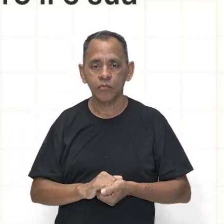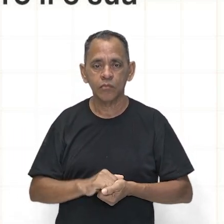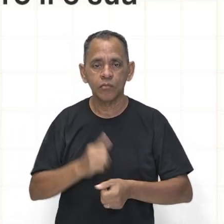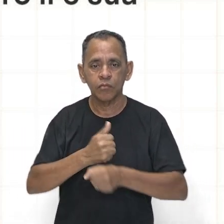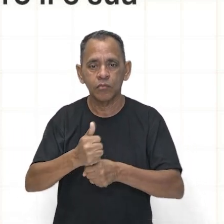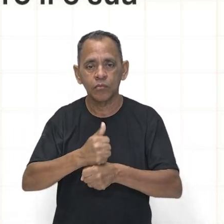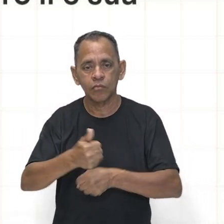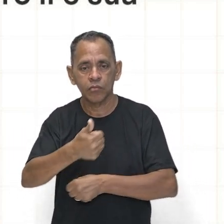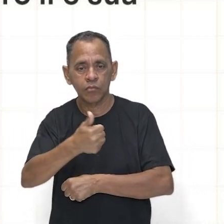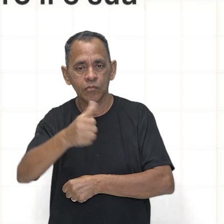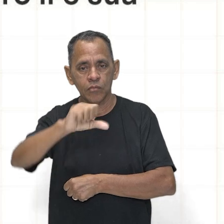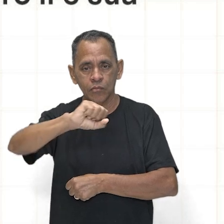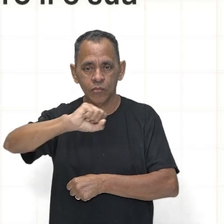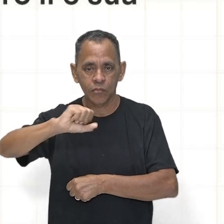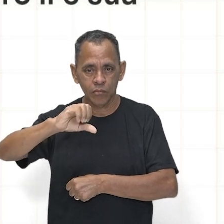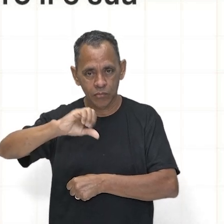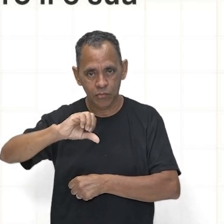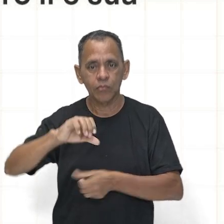novembro de